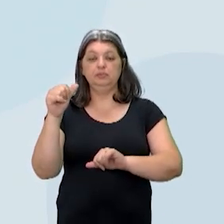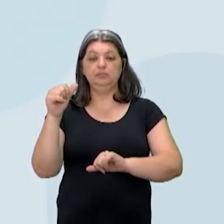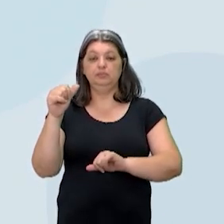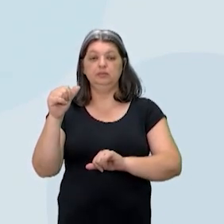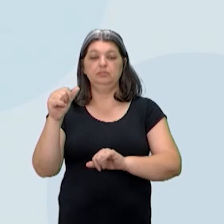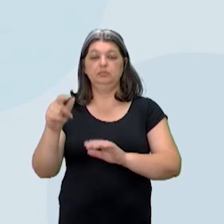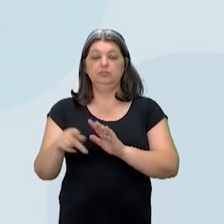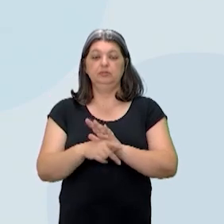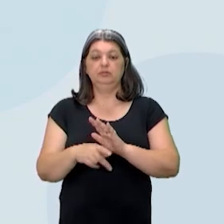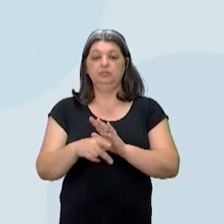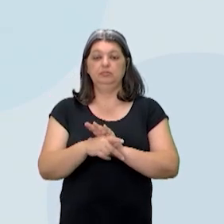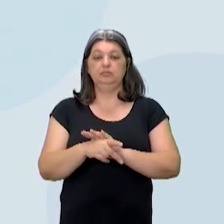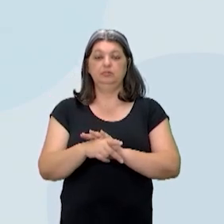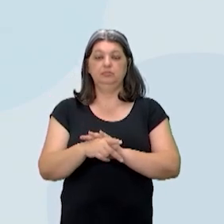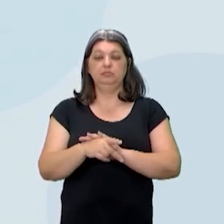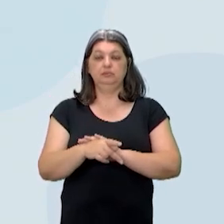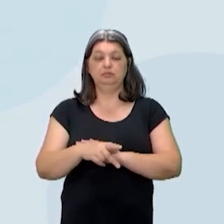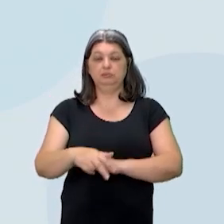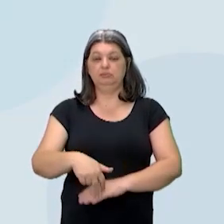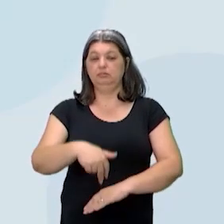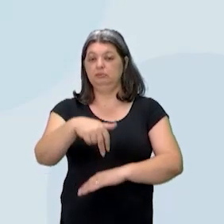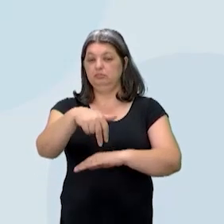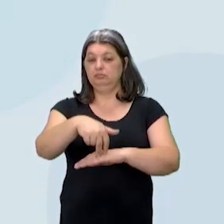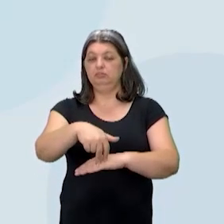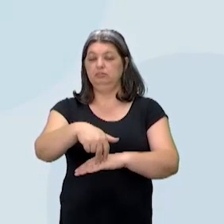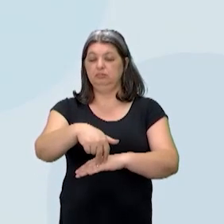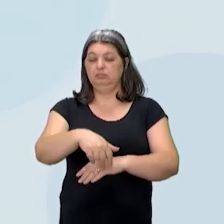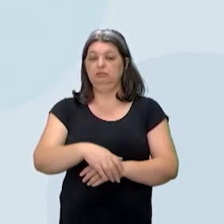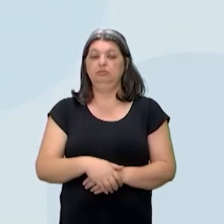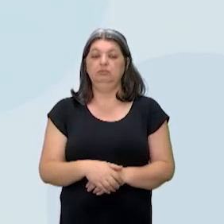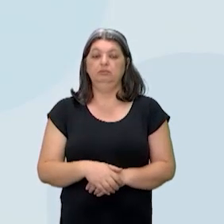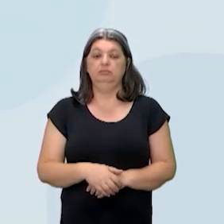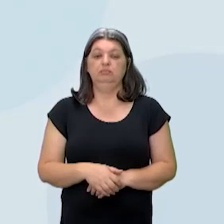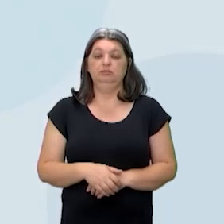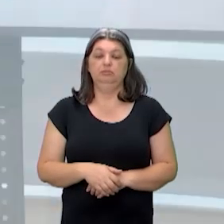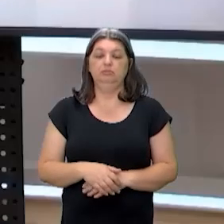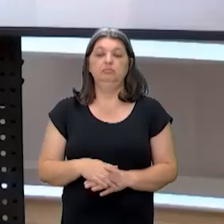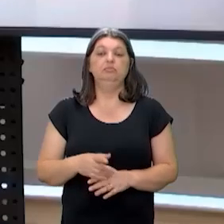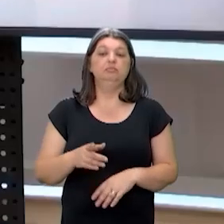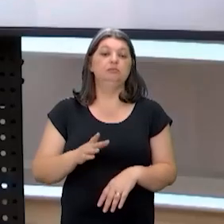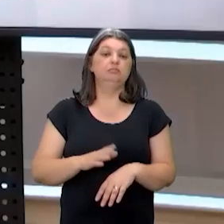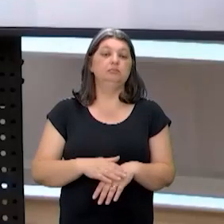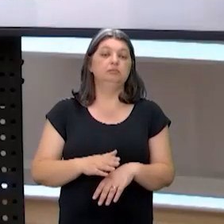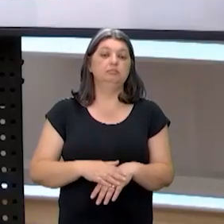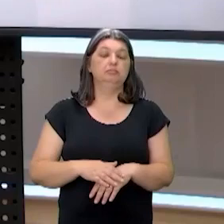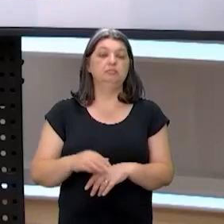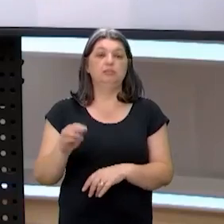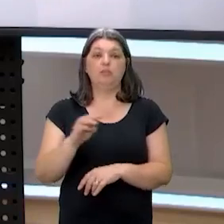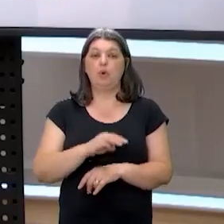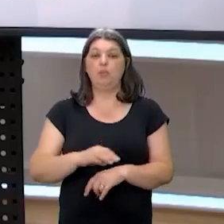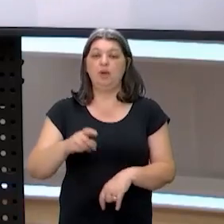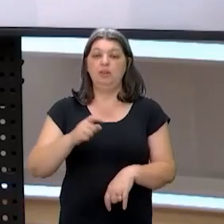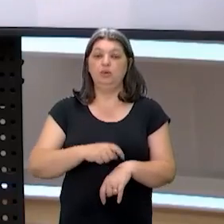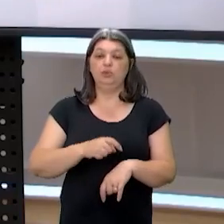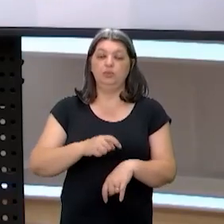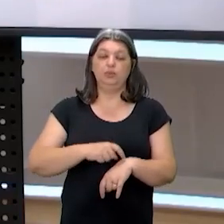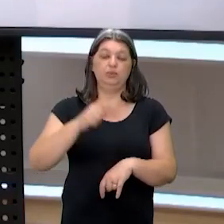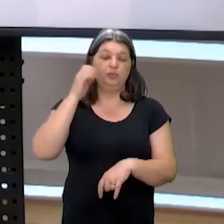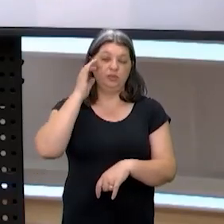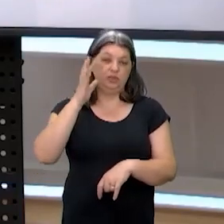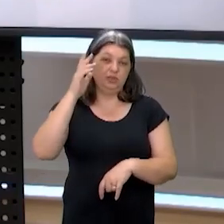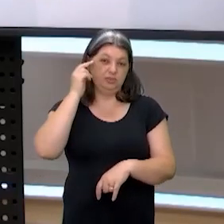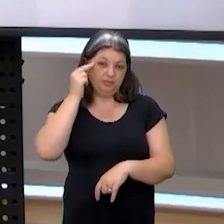mais protagonista ainda. Mafezinha, a gente vai fazer aquele momento cabeção agora. Oba, adoro.